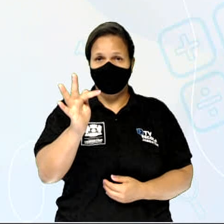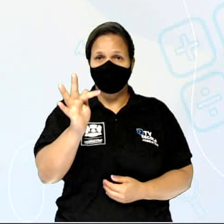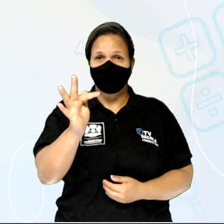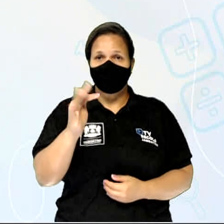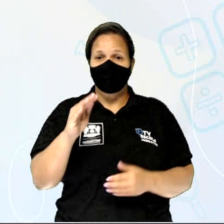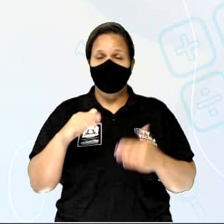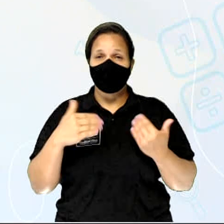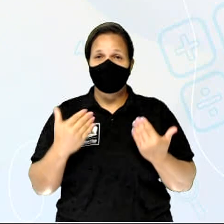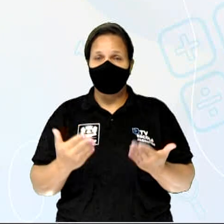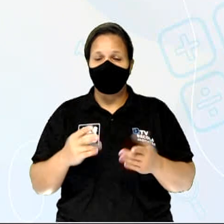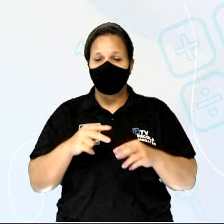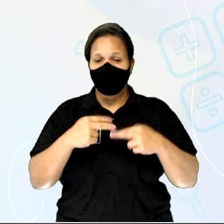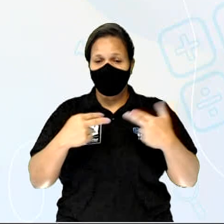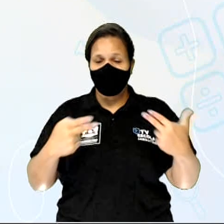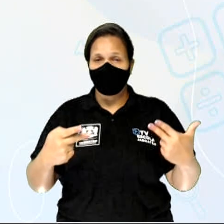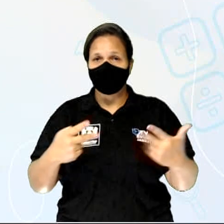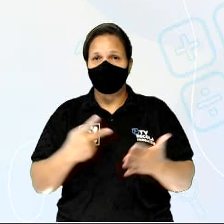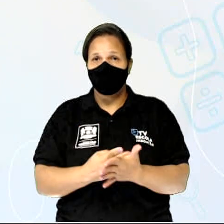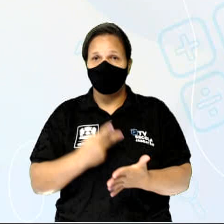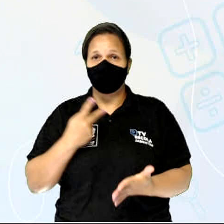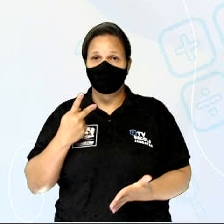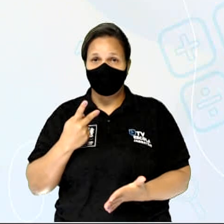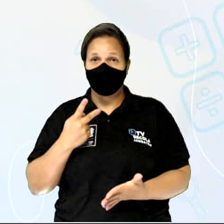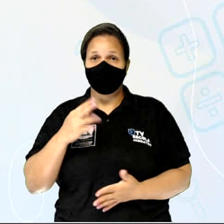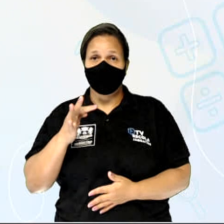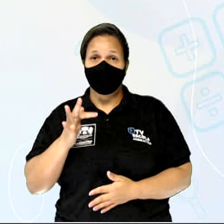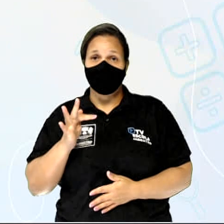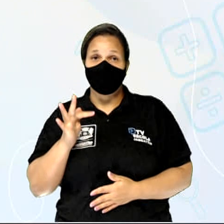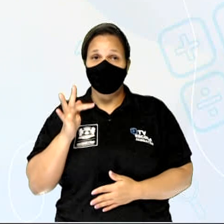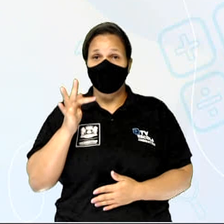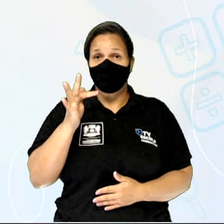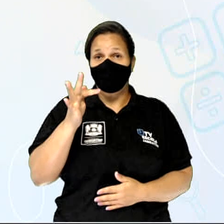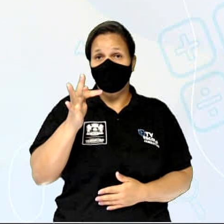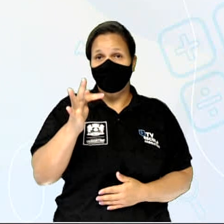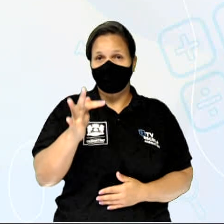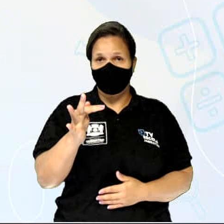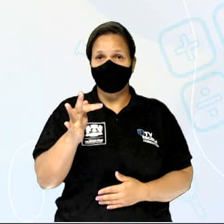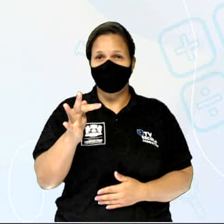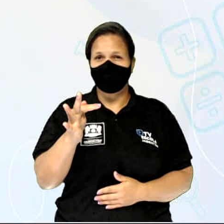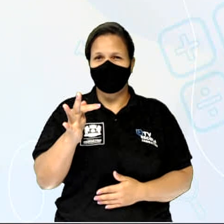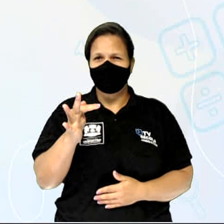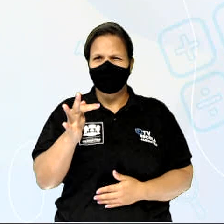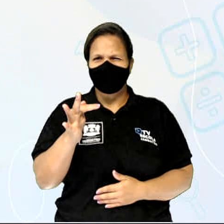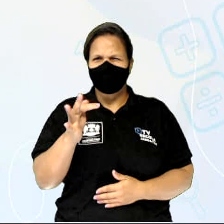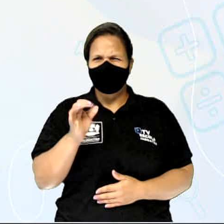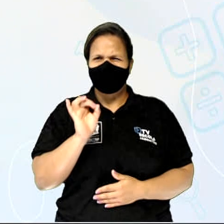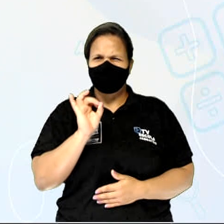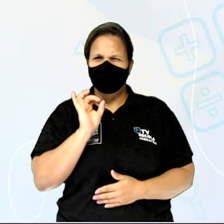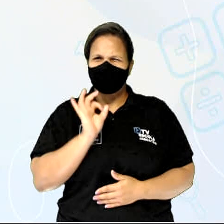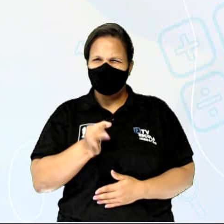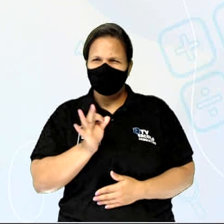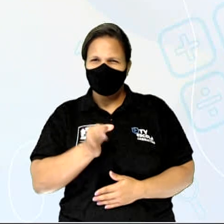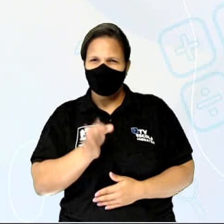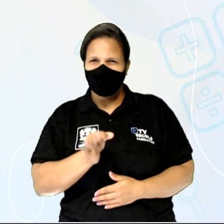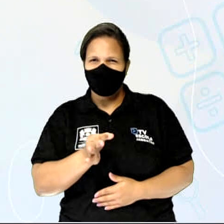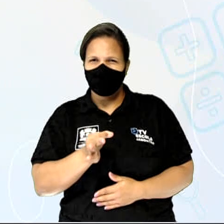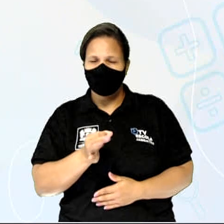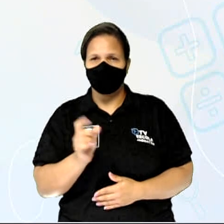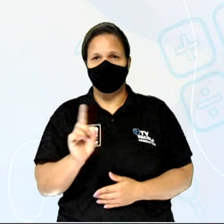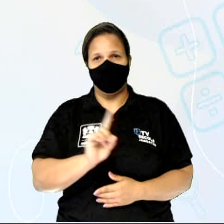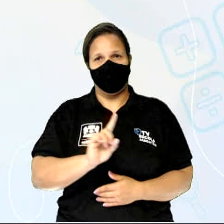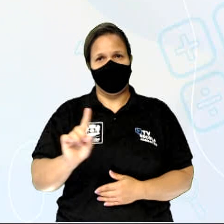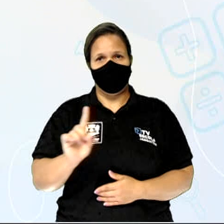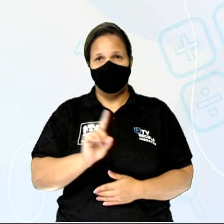essas situações, elas vão acontecer? De fato, não. Elas